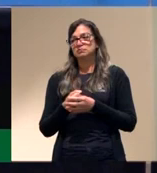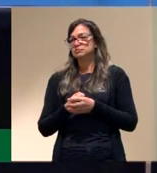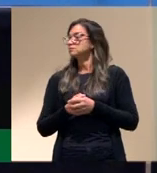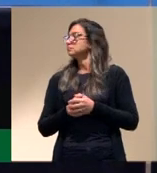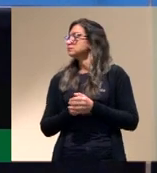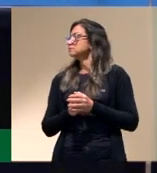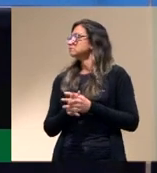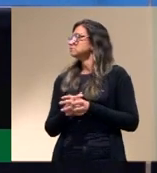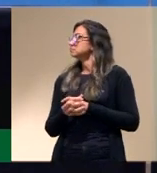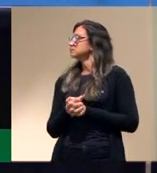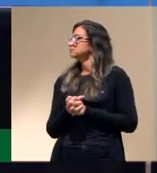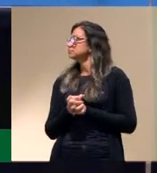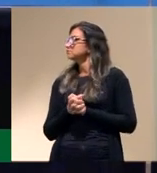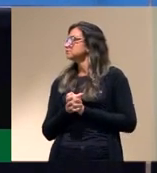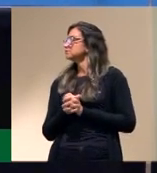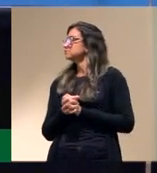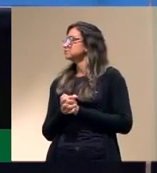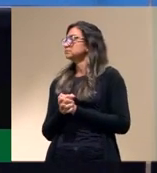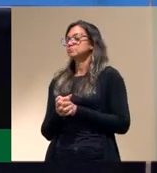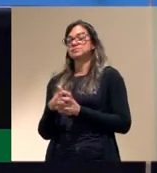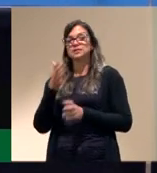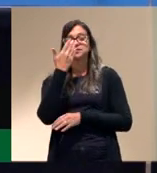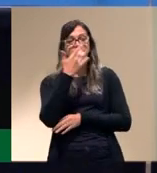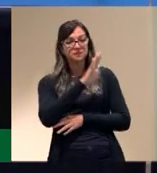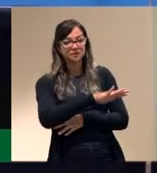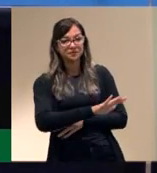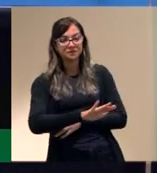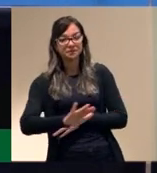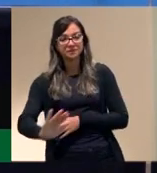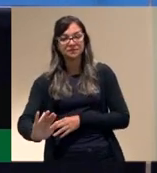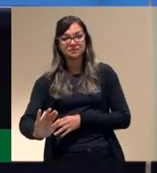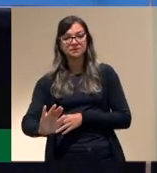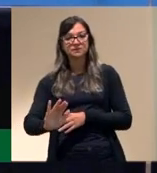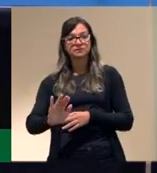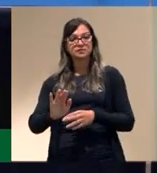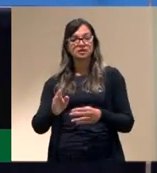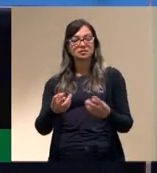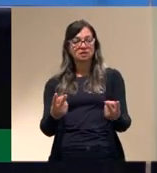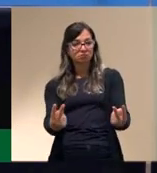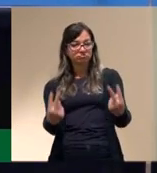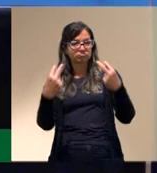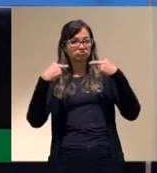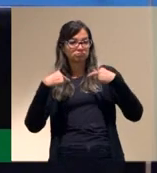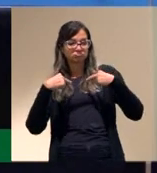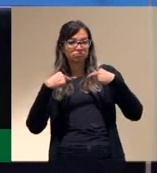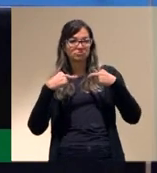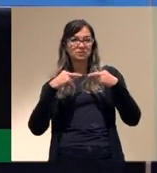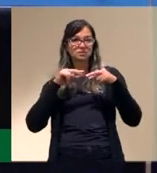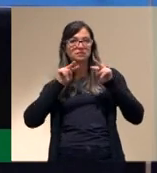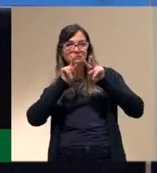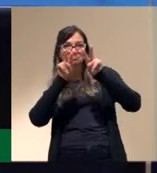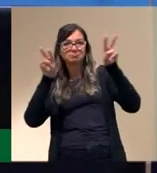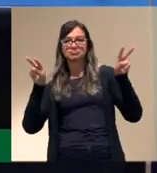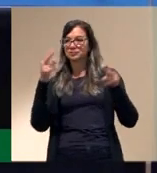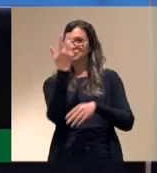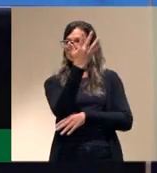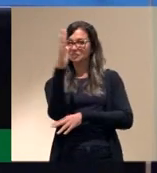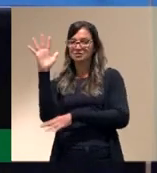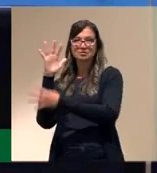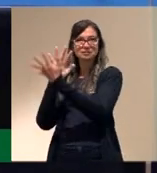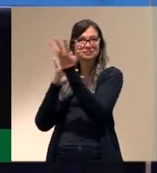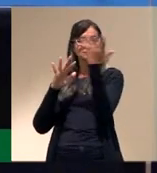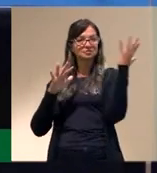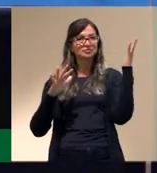esse estabelecimento de uma visão da criança, né, como ser humano na relação com a natureza, não